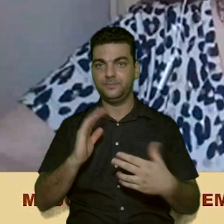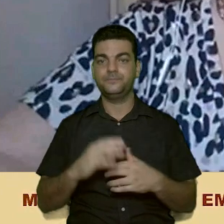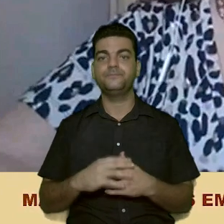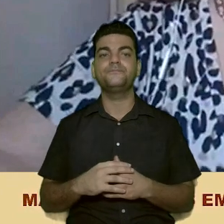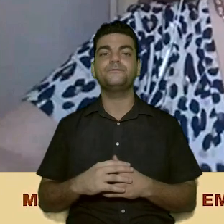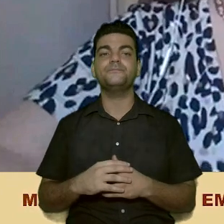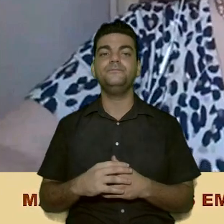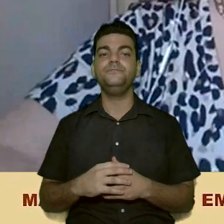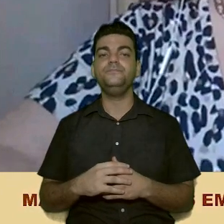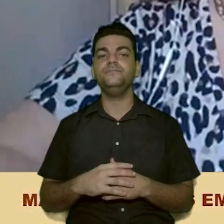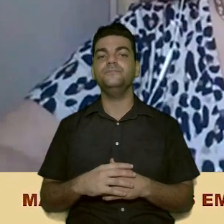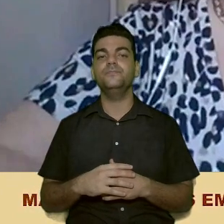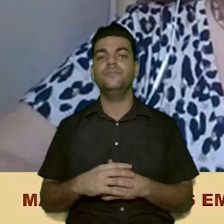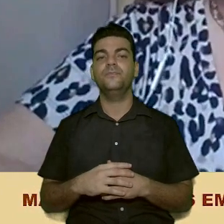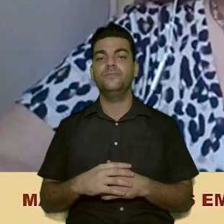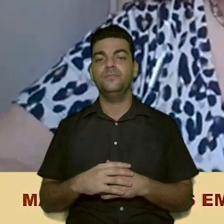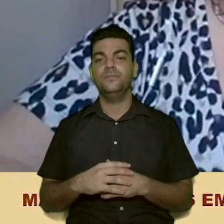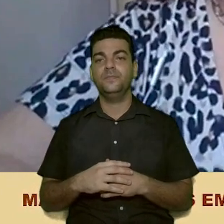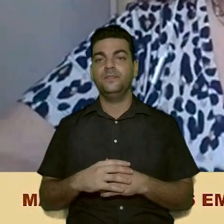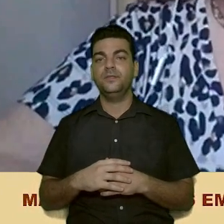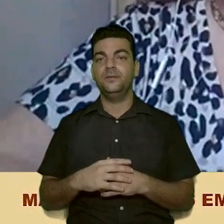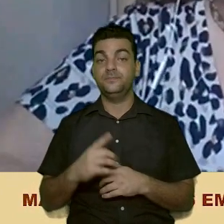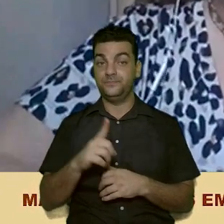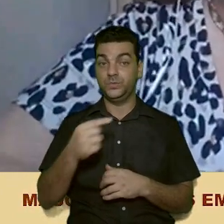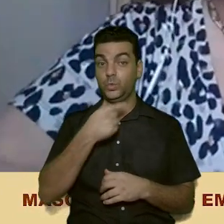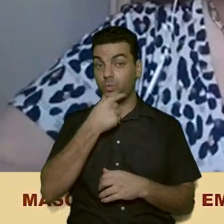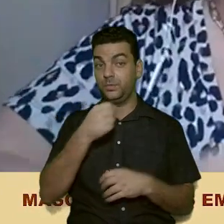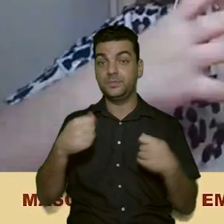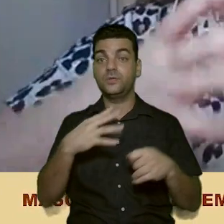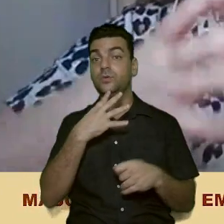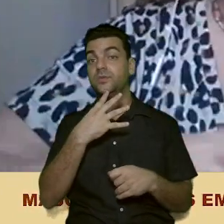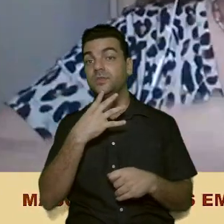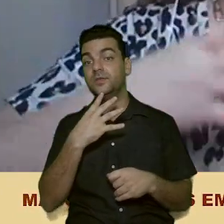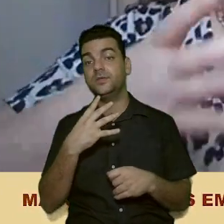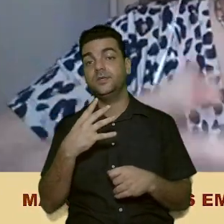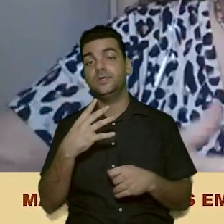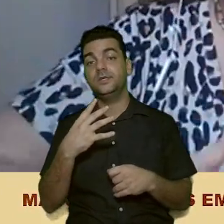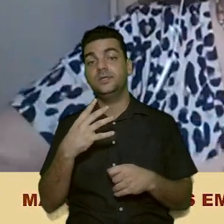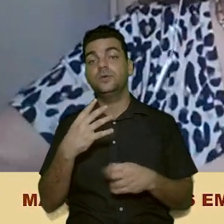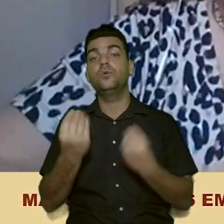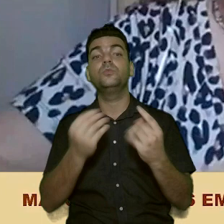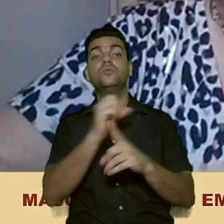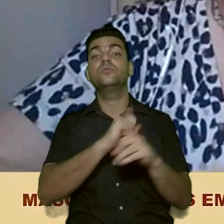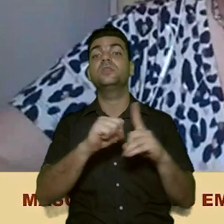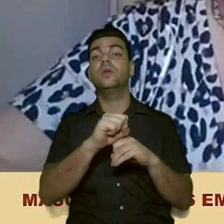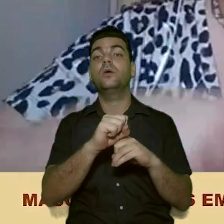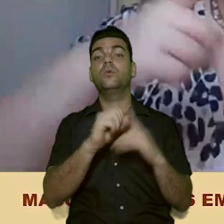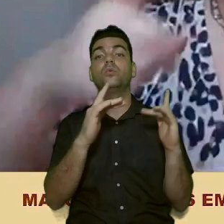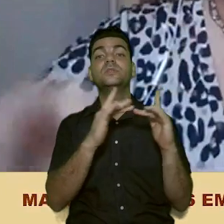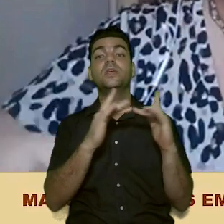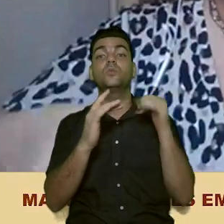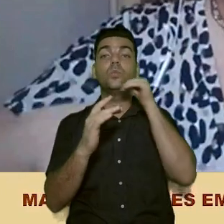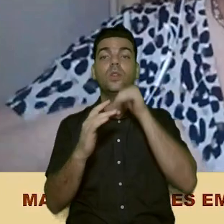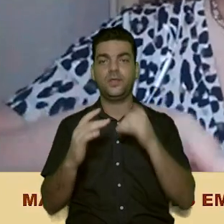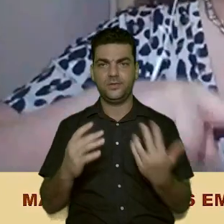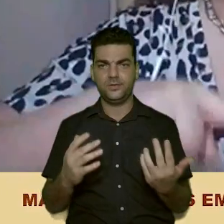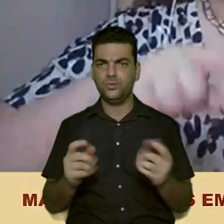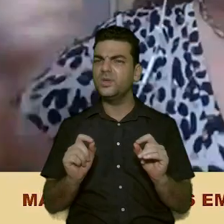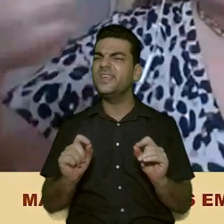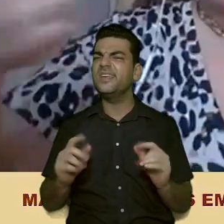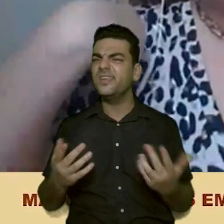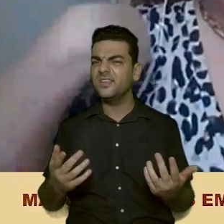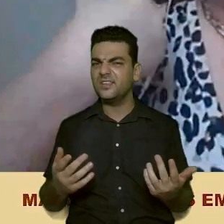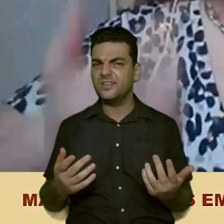importante, Rafa, que os homens conheçam da socialização feminina. Tudo isso que eu tô falando aqui, né?